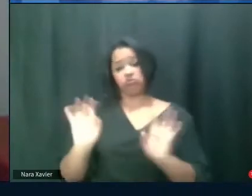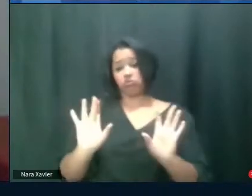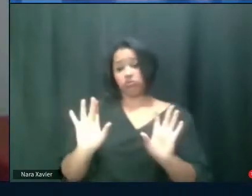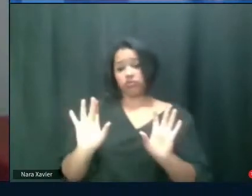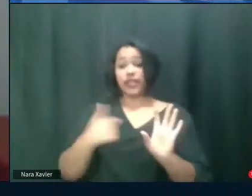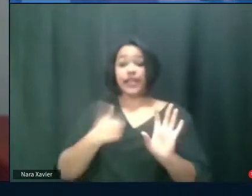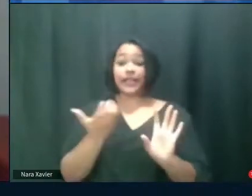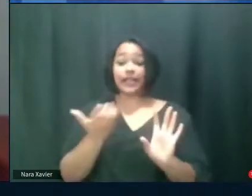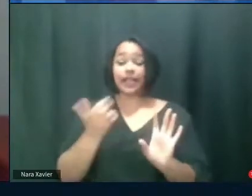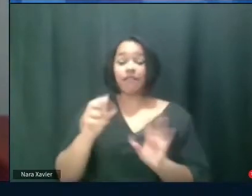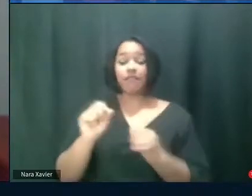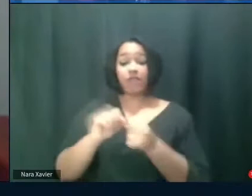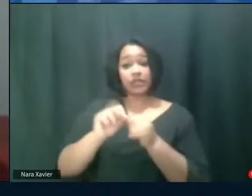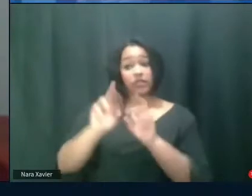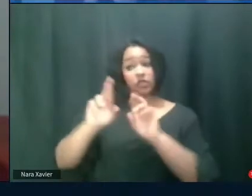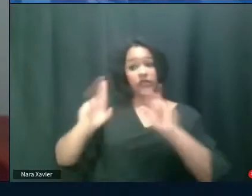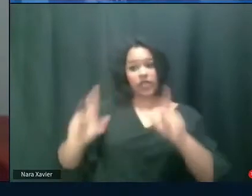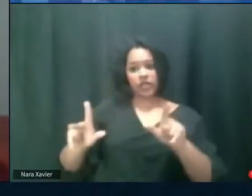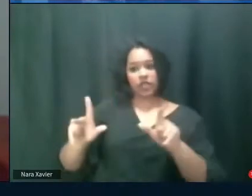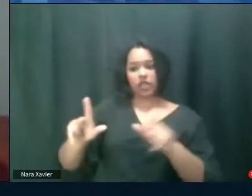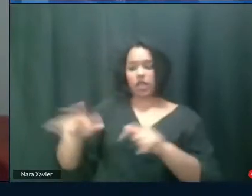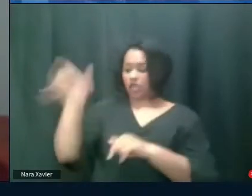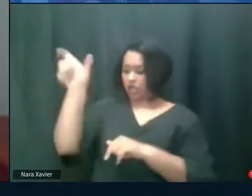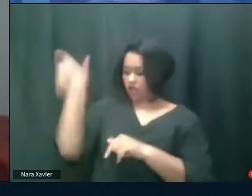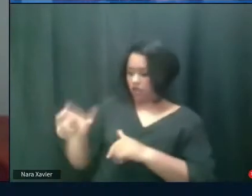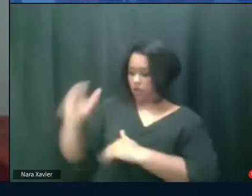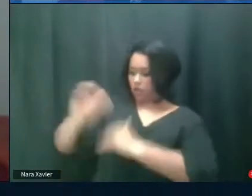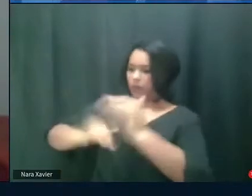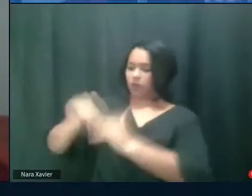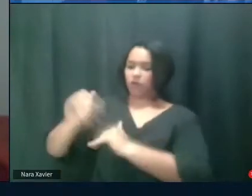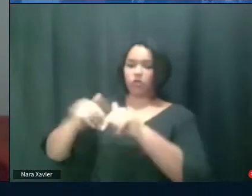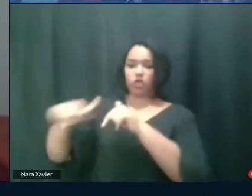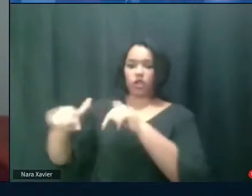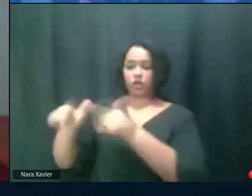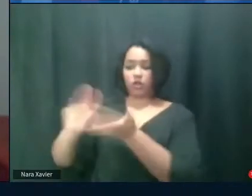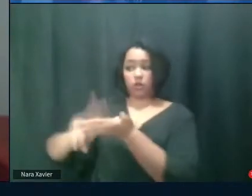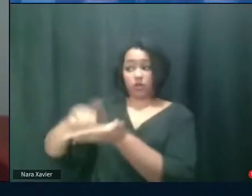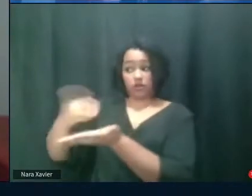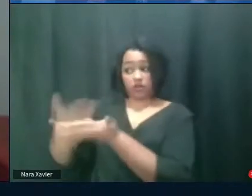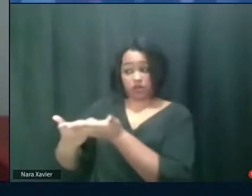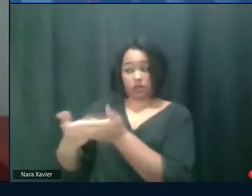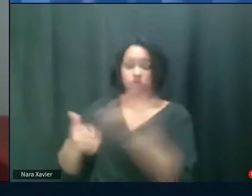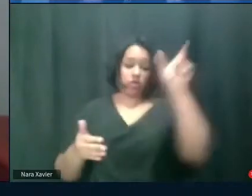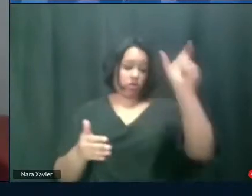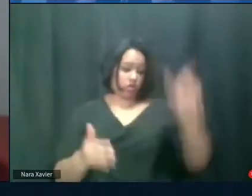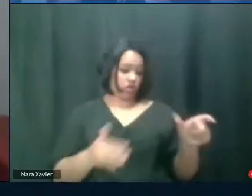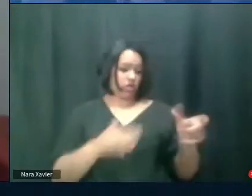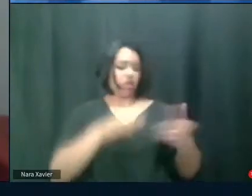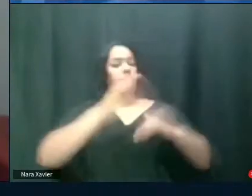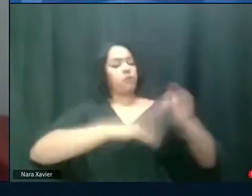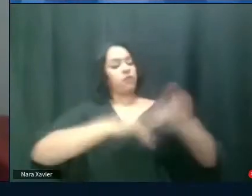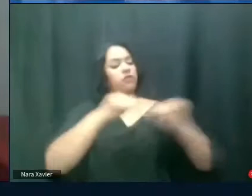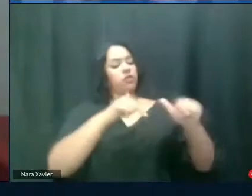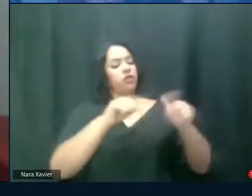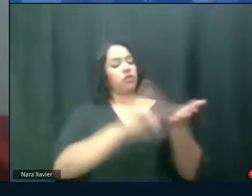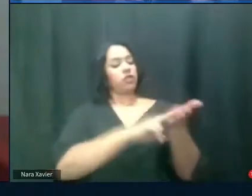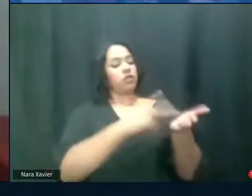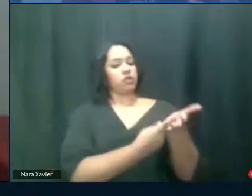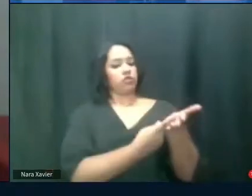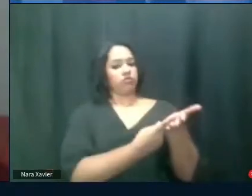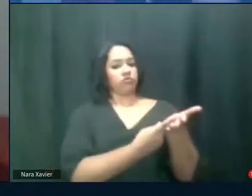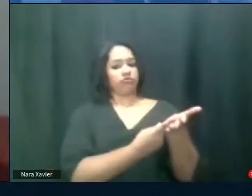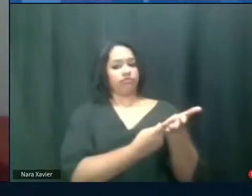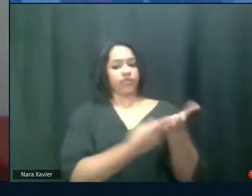querer diferenciar o profissional intérprete do profissional tradutor. Então, eu acho que talvez, em vez de falar tradutor e